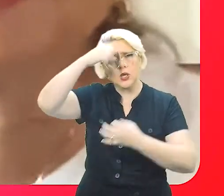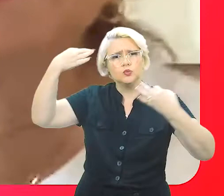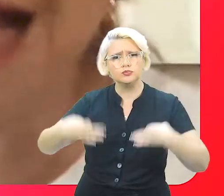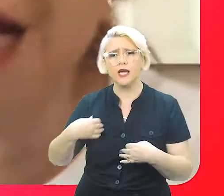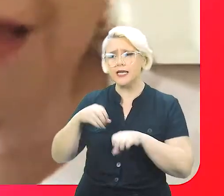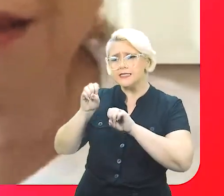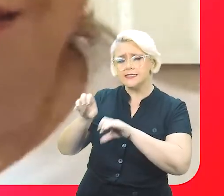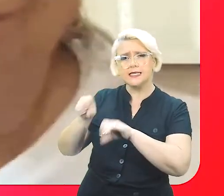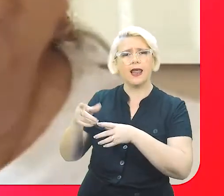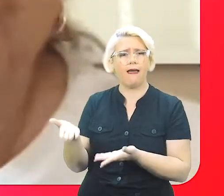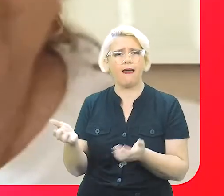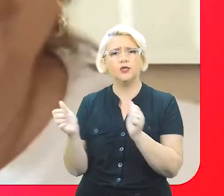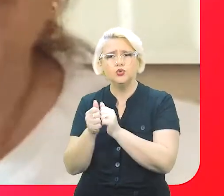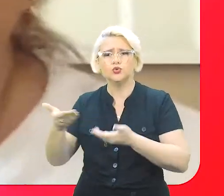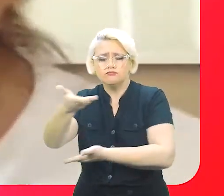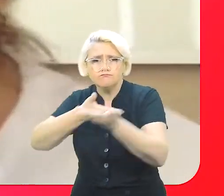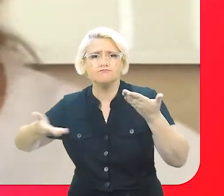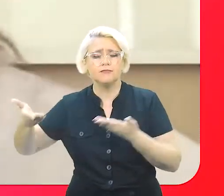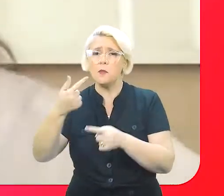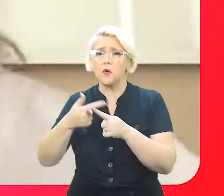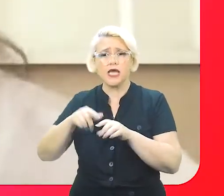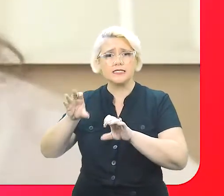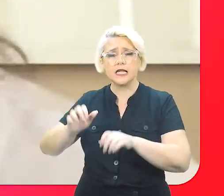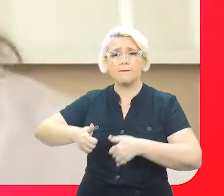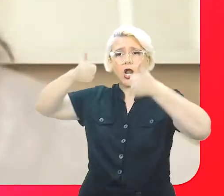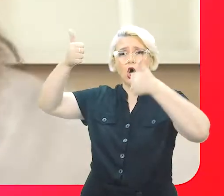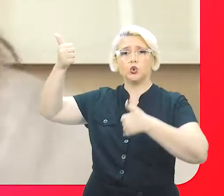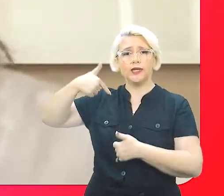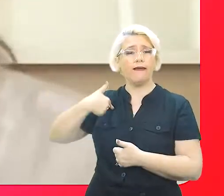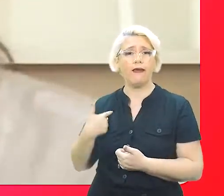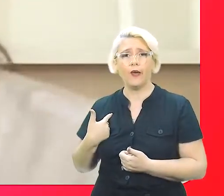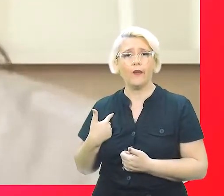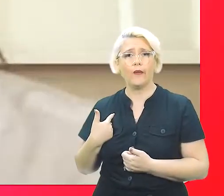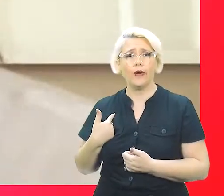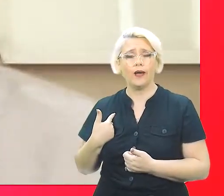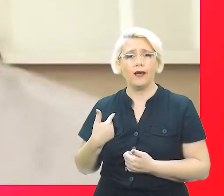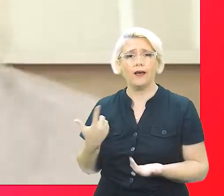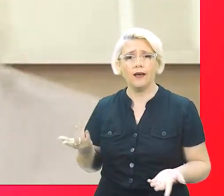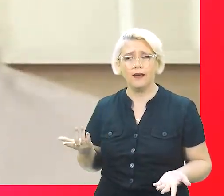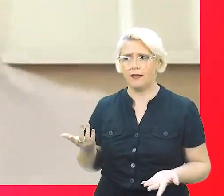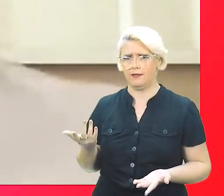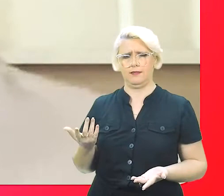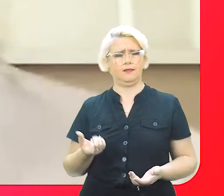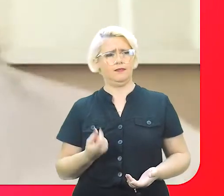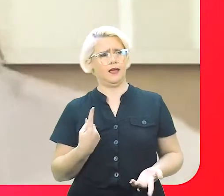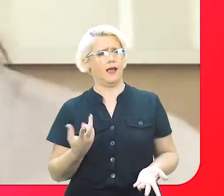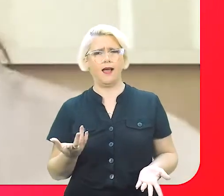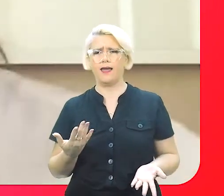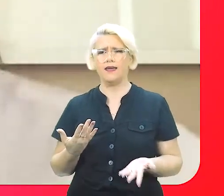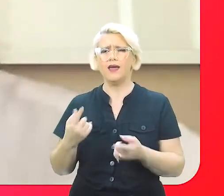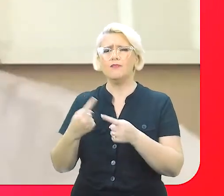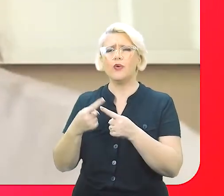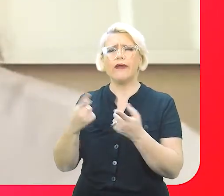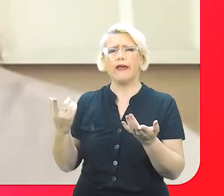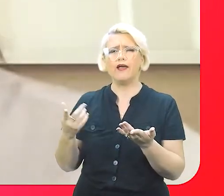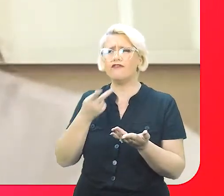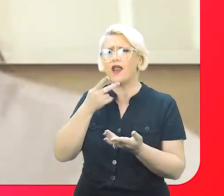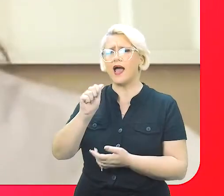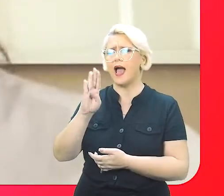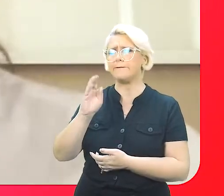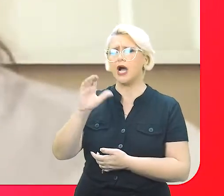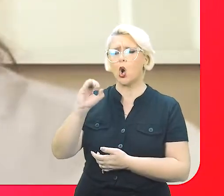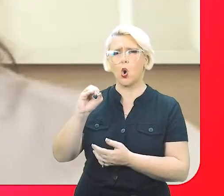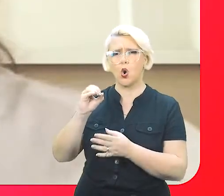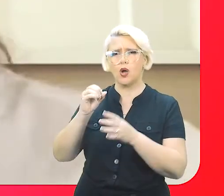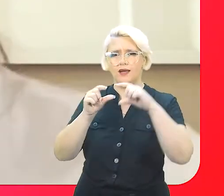ele ensinar, porque ele ensina melhor do que eu ensino o uso do ábaco. Aí o que tem que ver o ábaco? Como